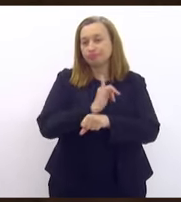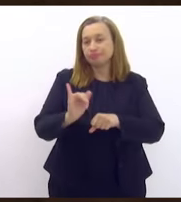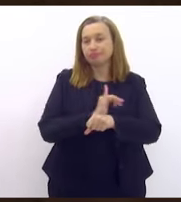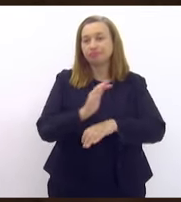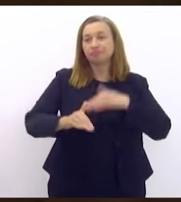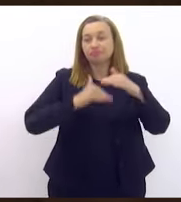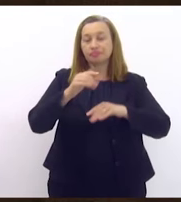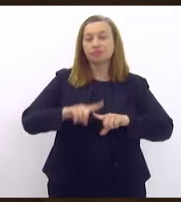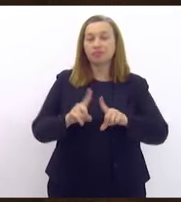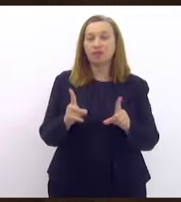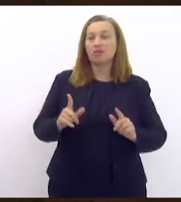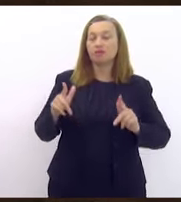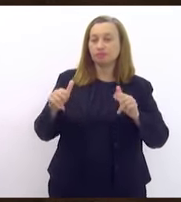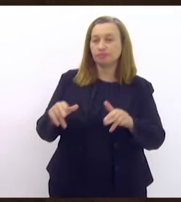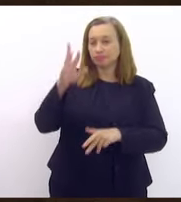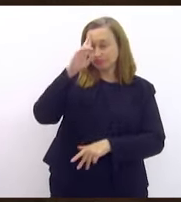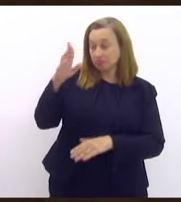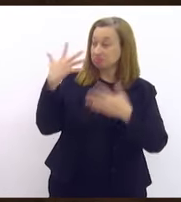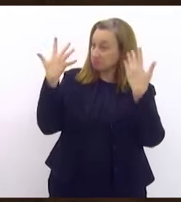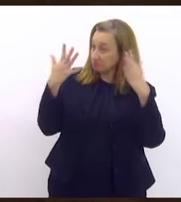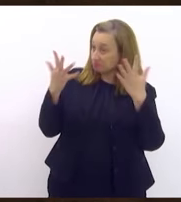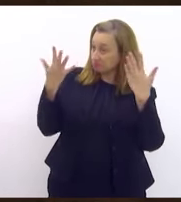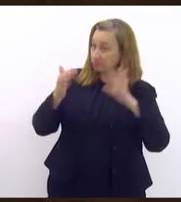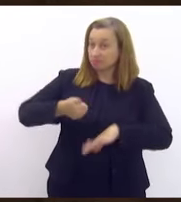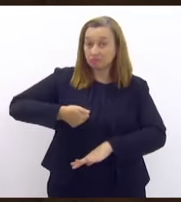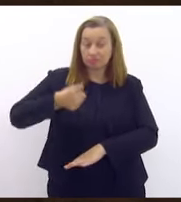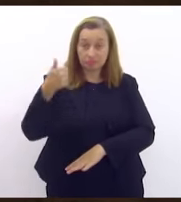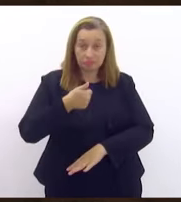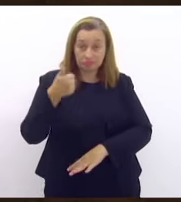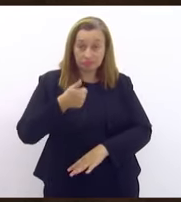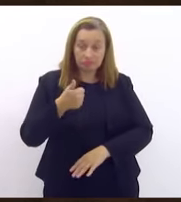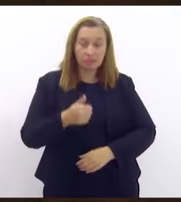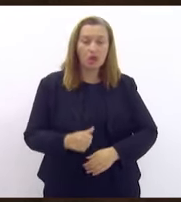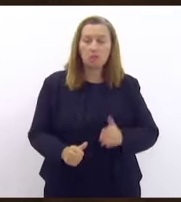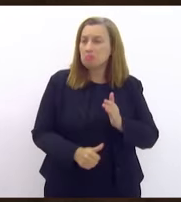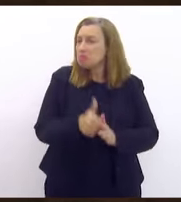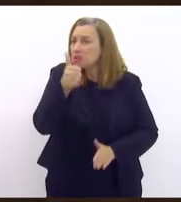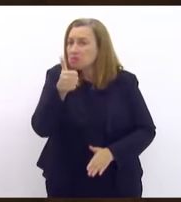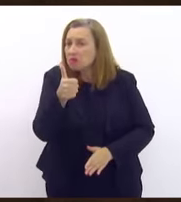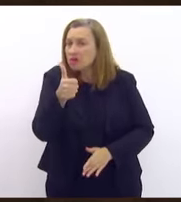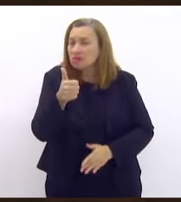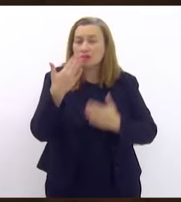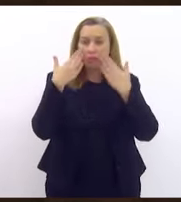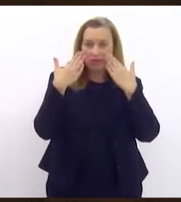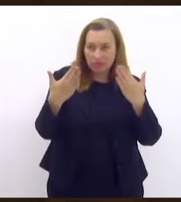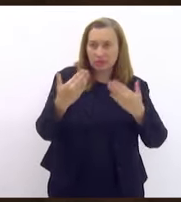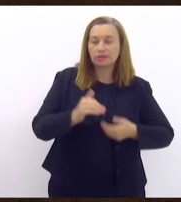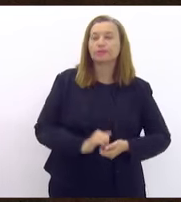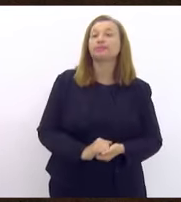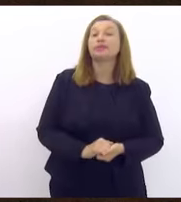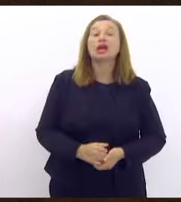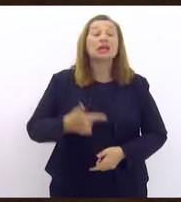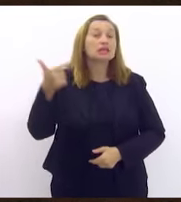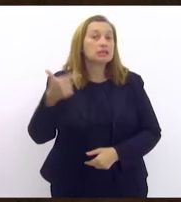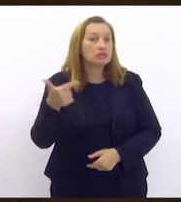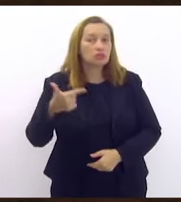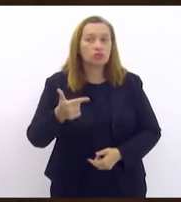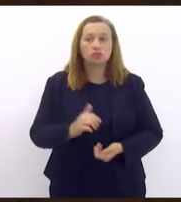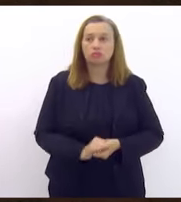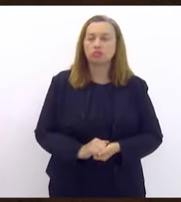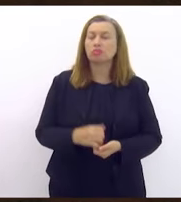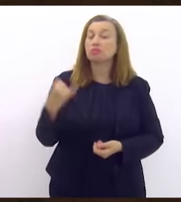Vossa Excelência, saúdo, em primeiro lugar, que ele pela primeira vez tenha sido apresentado. Em segundo lugar,